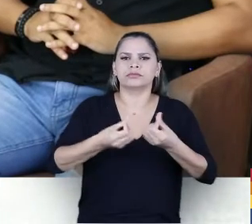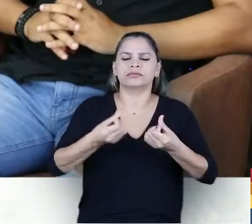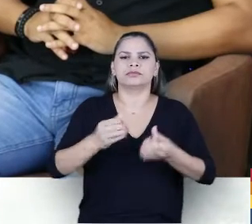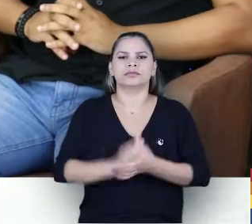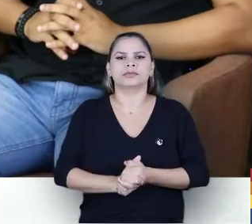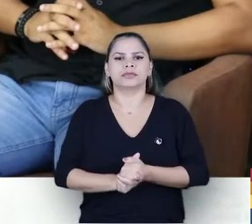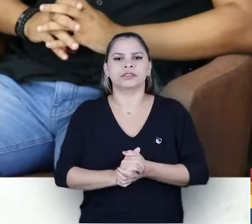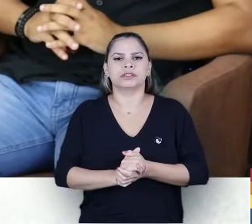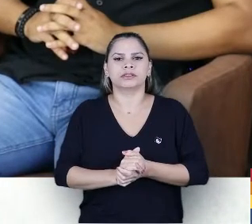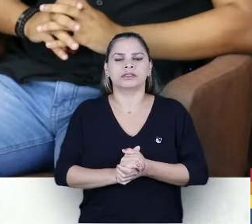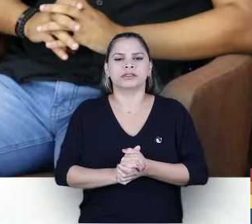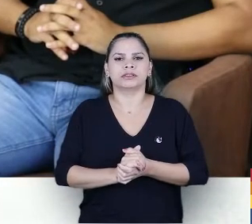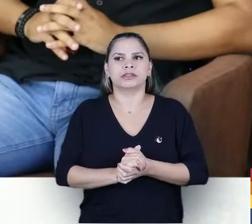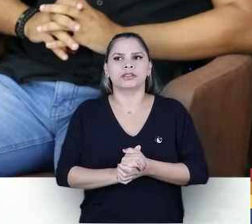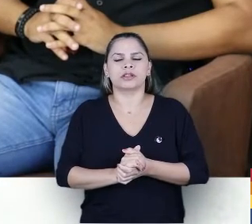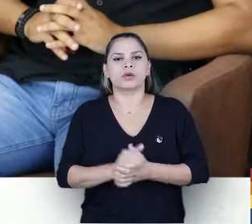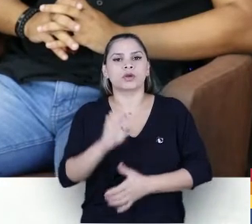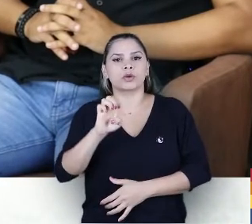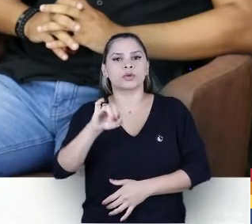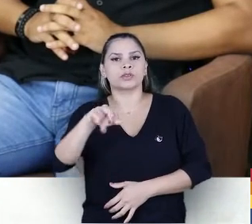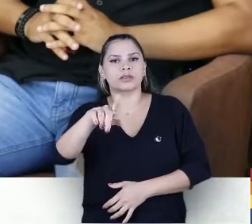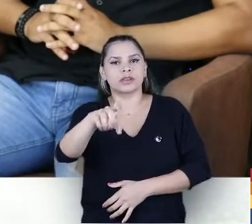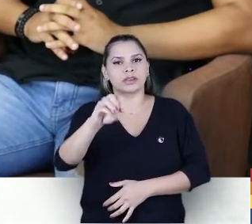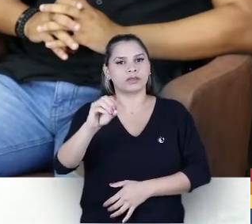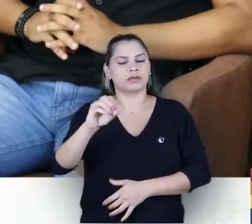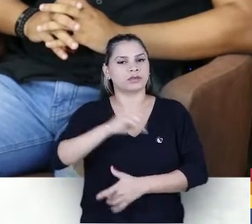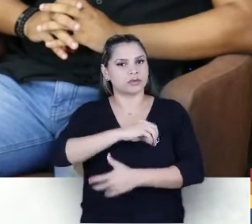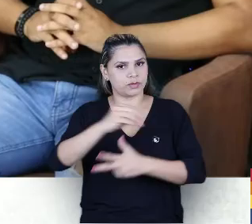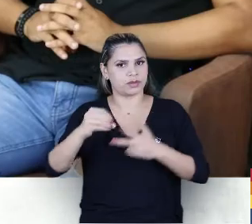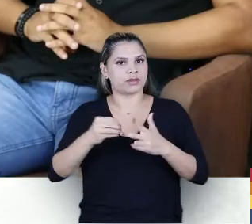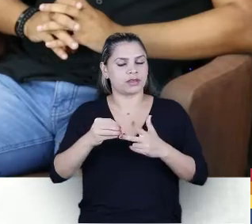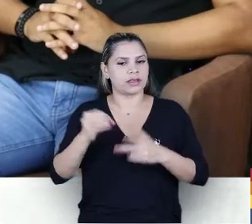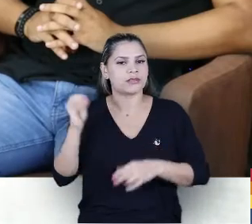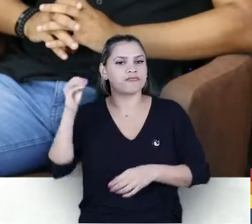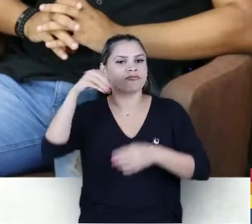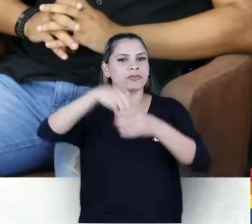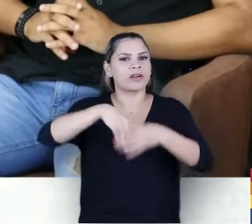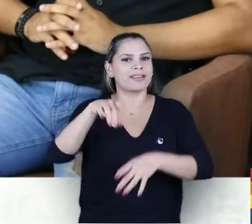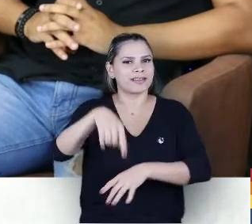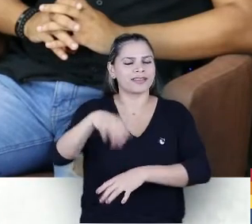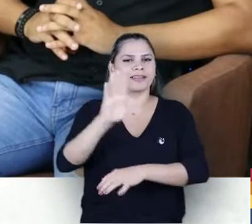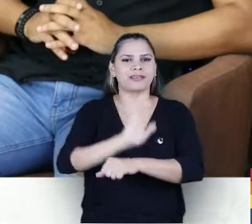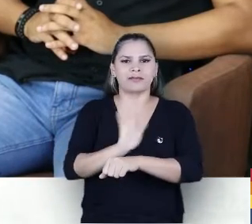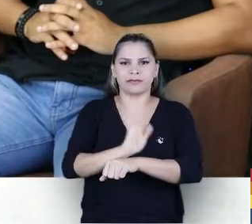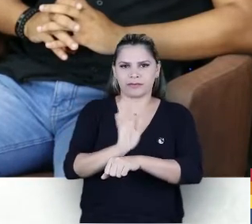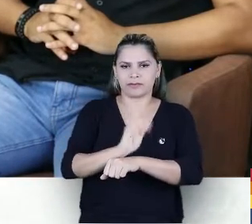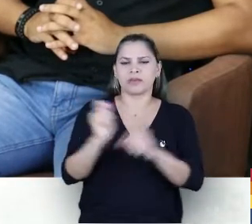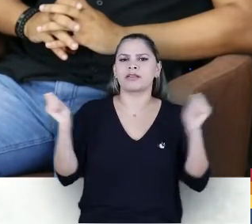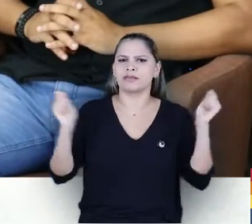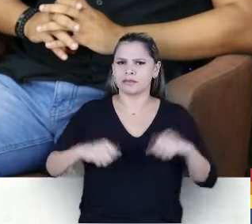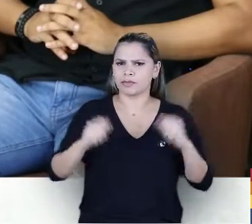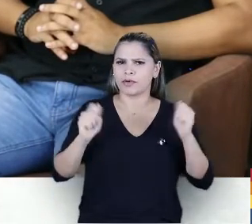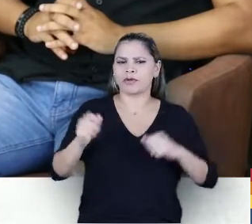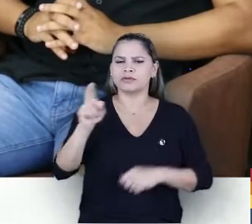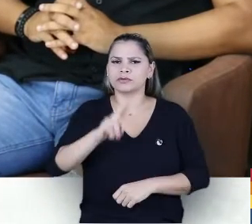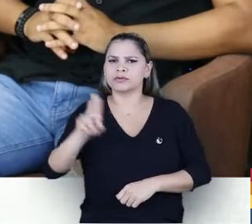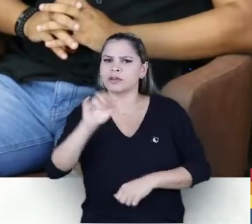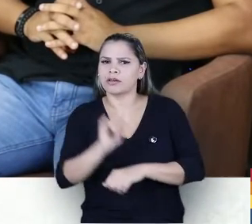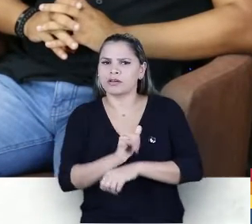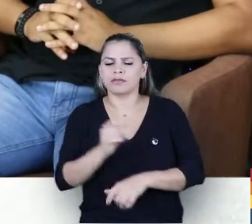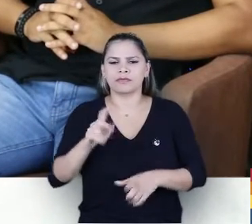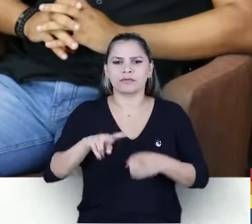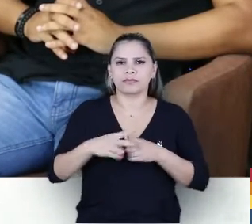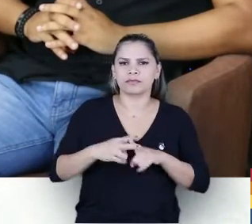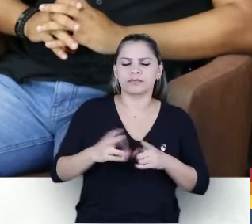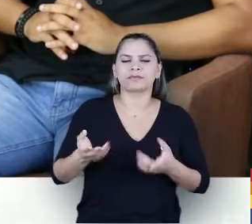redação. Então, eu fiz com que eles percebessem, né, por meio do trabalho ali ao longo do semestre, que os eixos do Enem estão